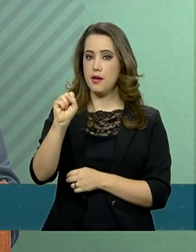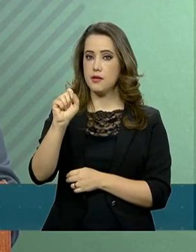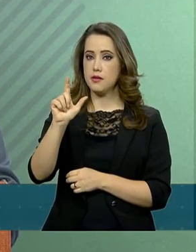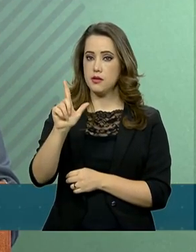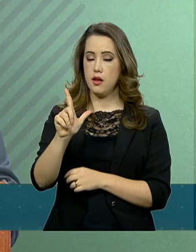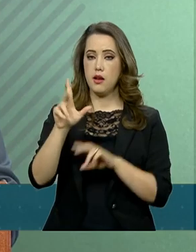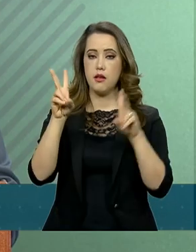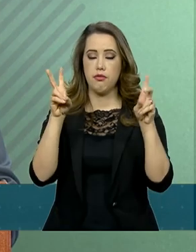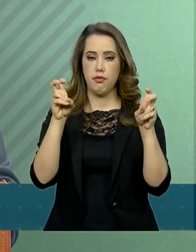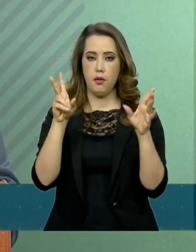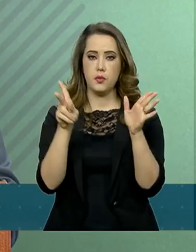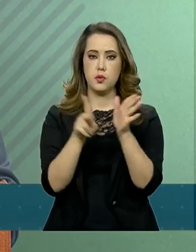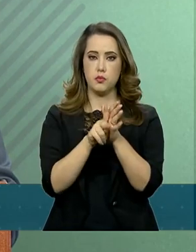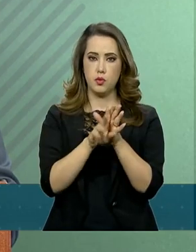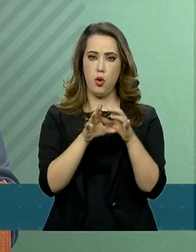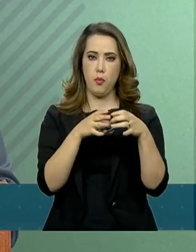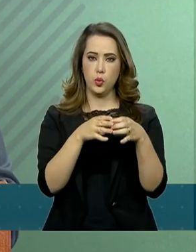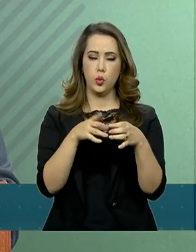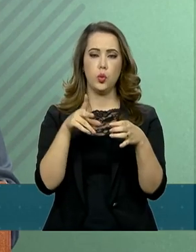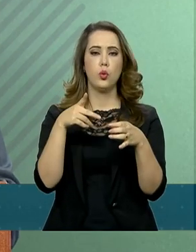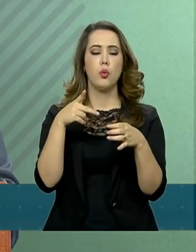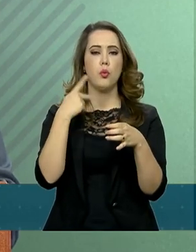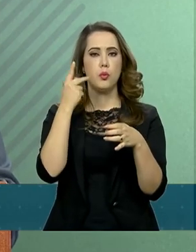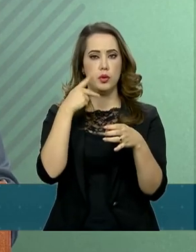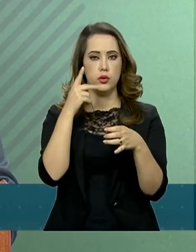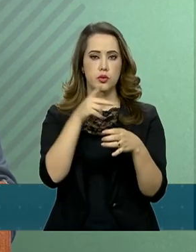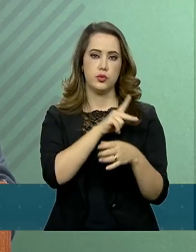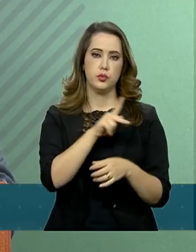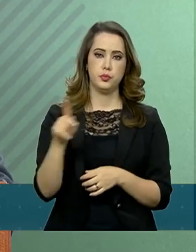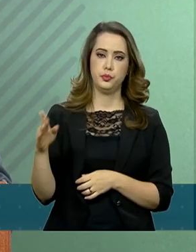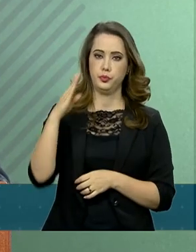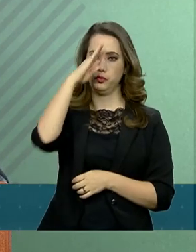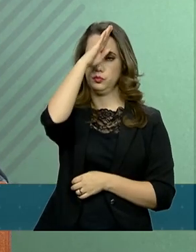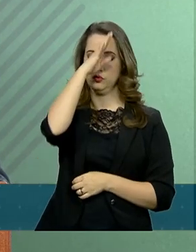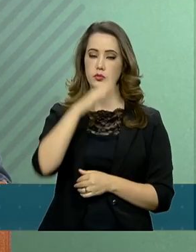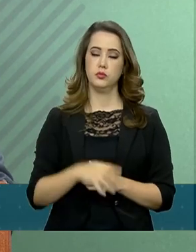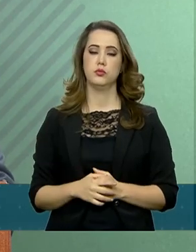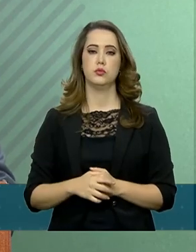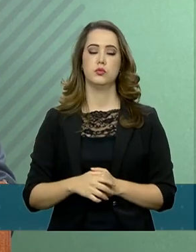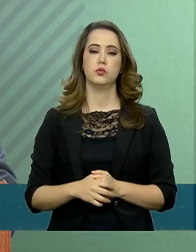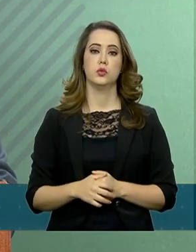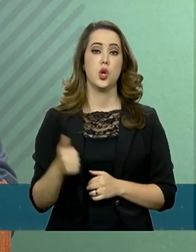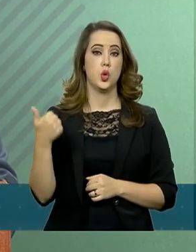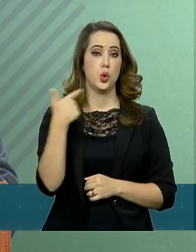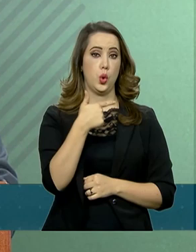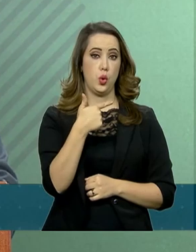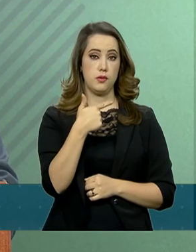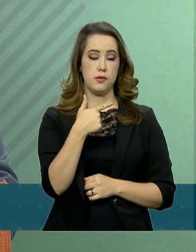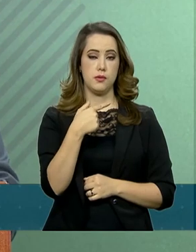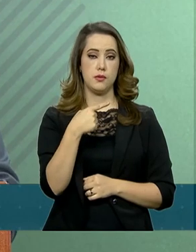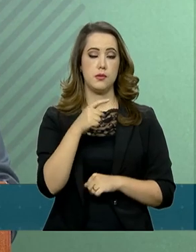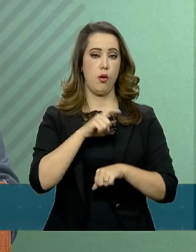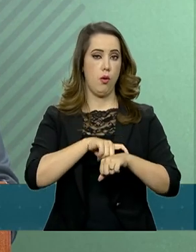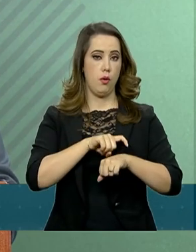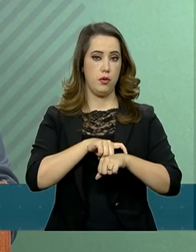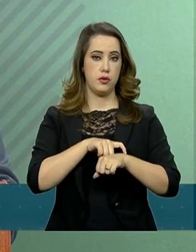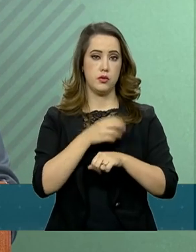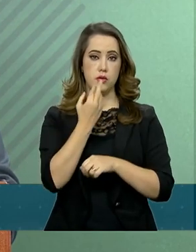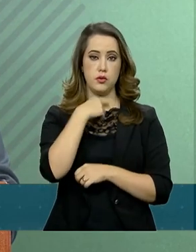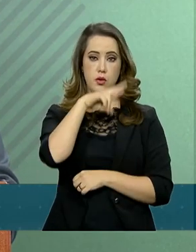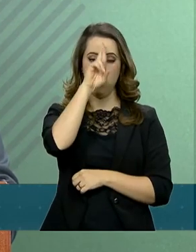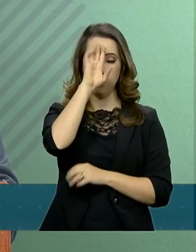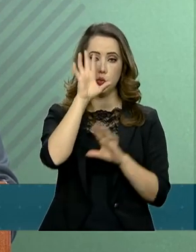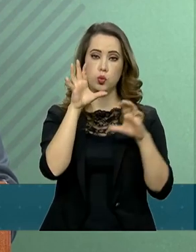vai tratar de temas partidários com o senhor presidente as 12 horas almoço com oficiais-generais